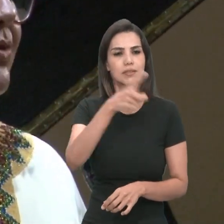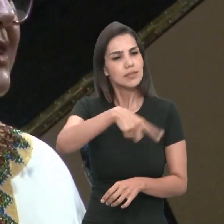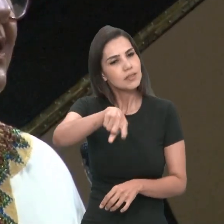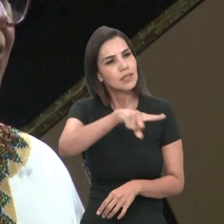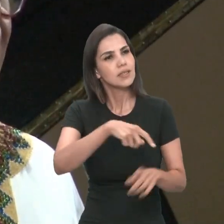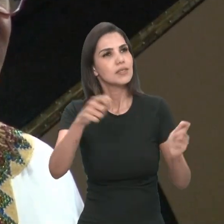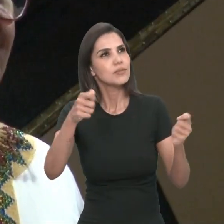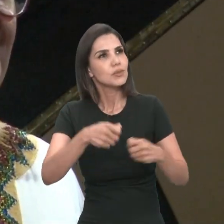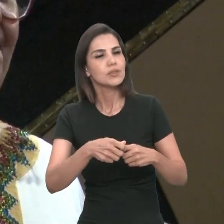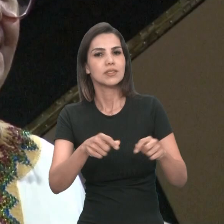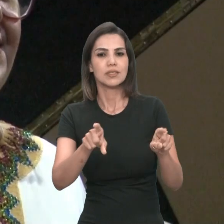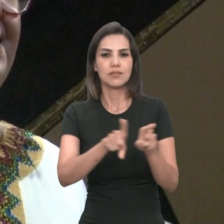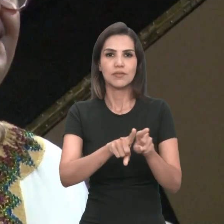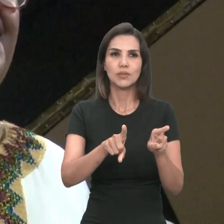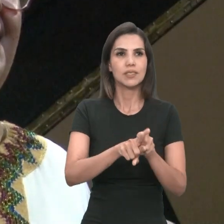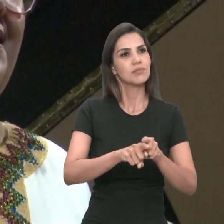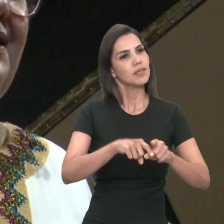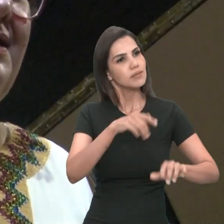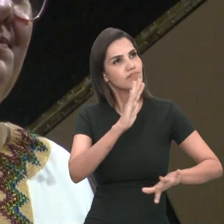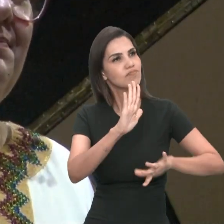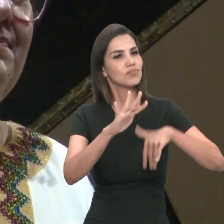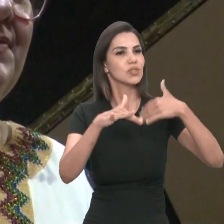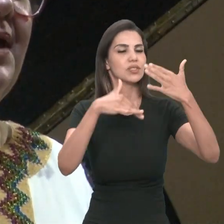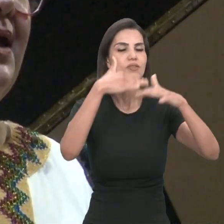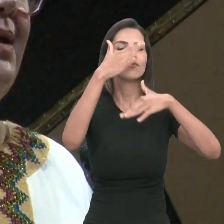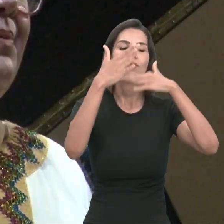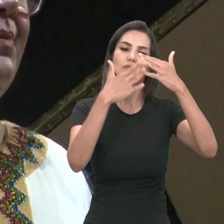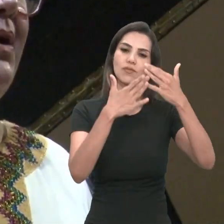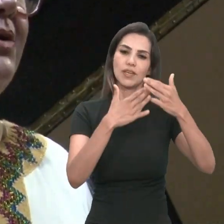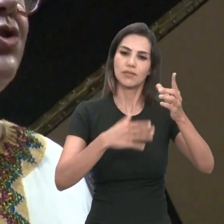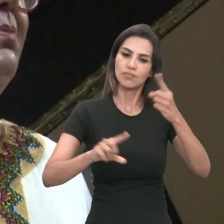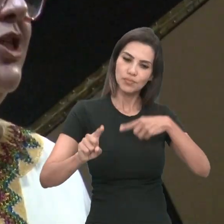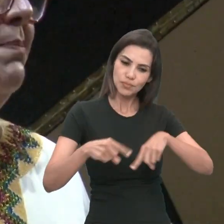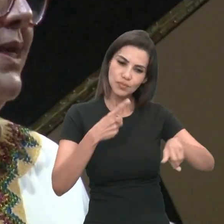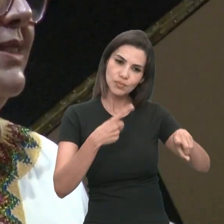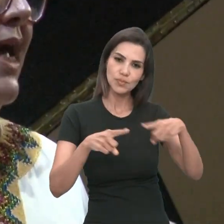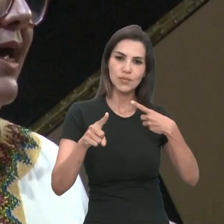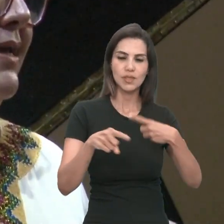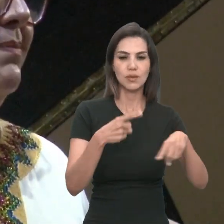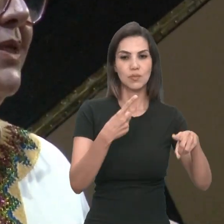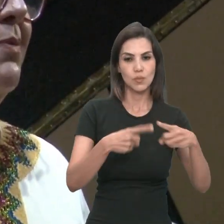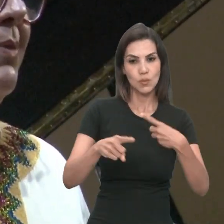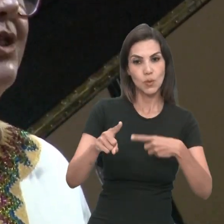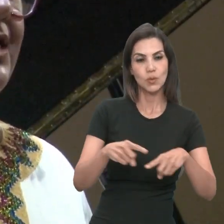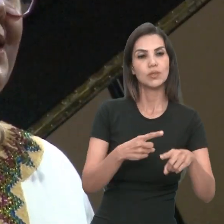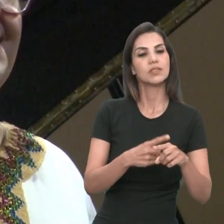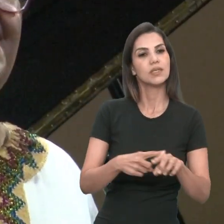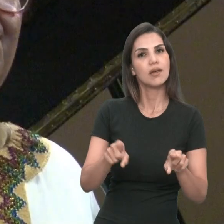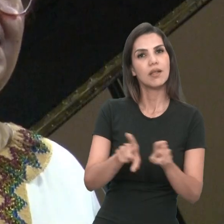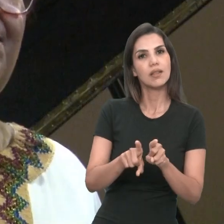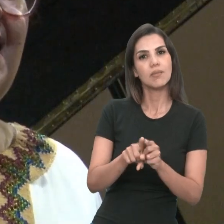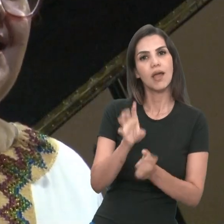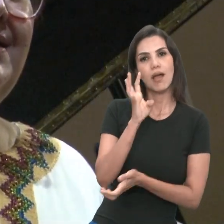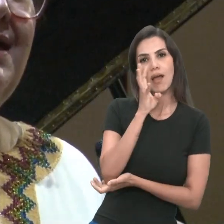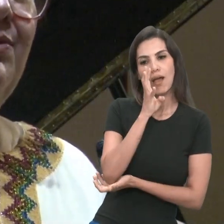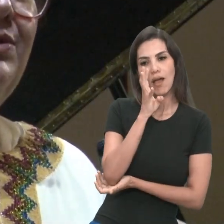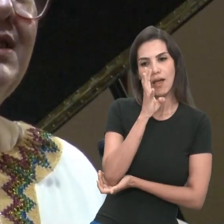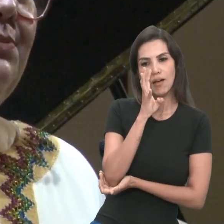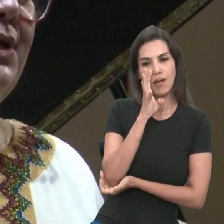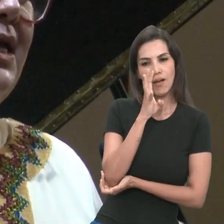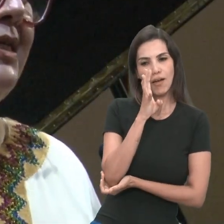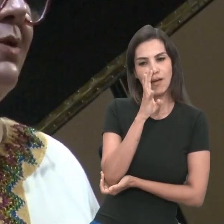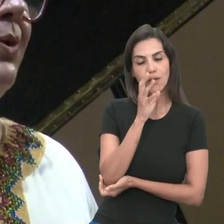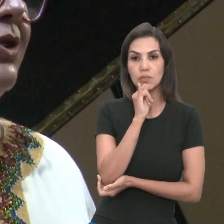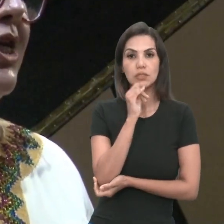desenvolver música como intérpretes e somente apreciarem, principalmente aqueles que não são da área da